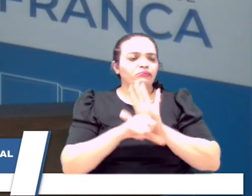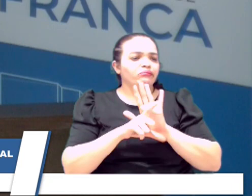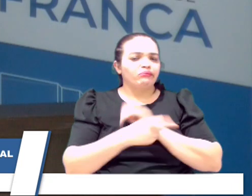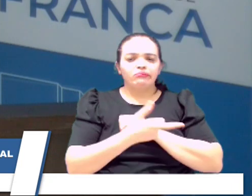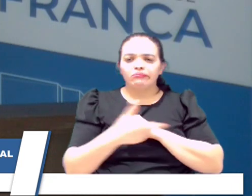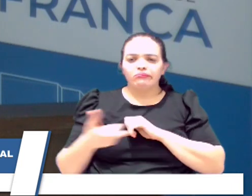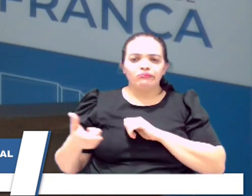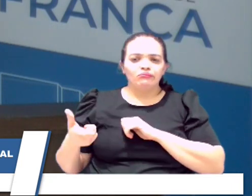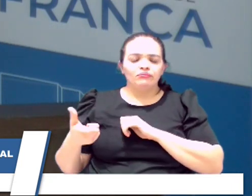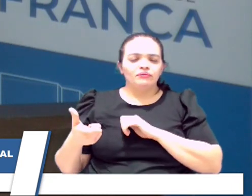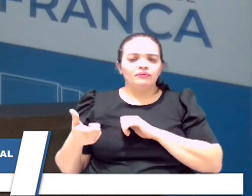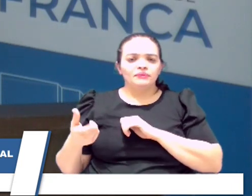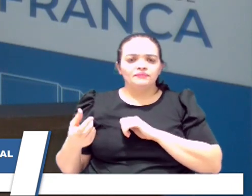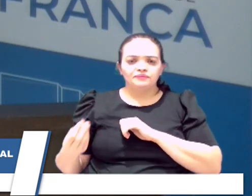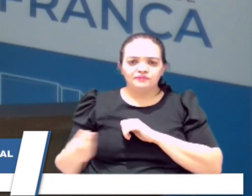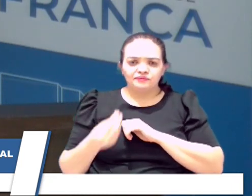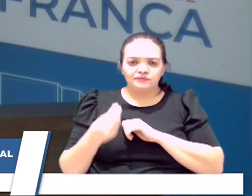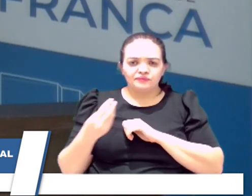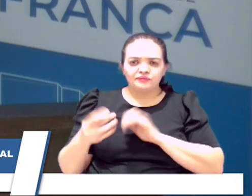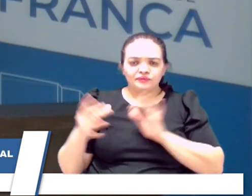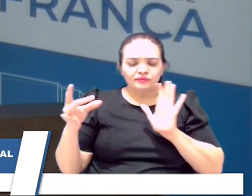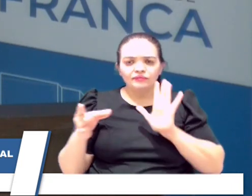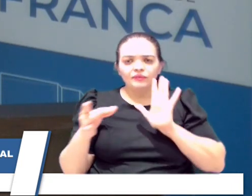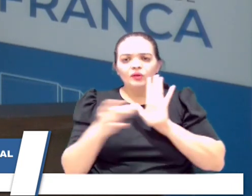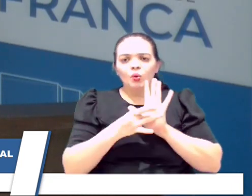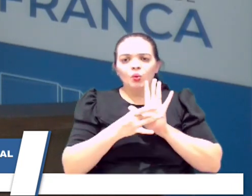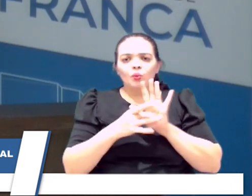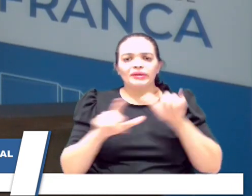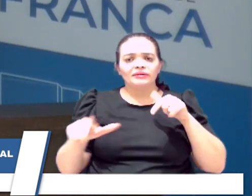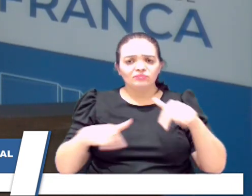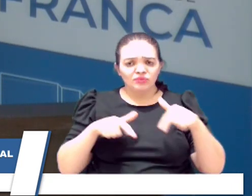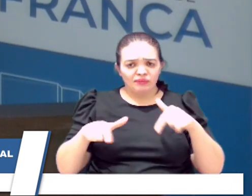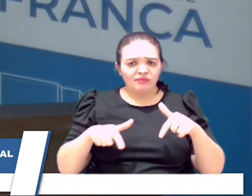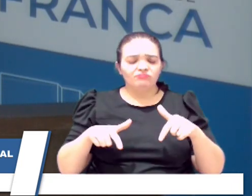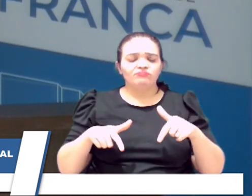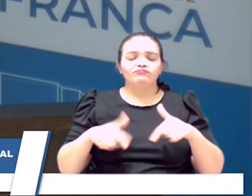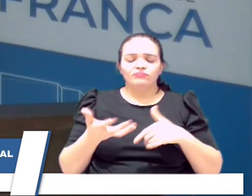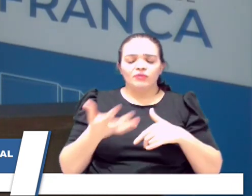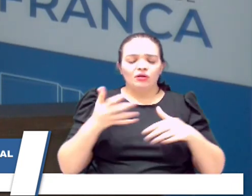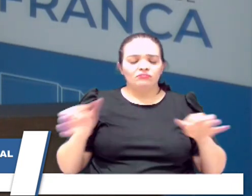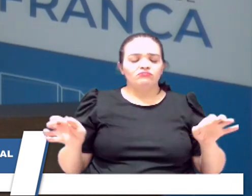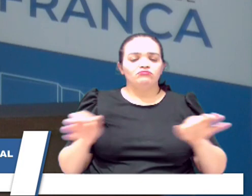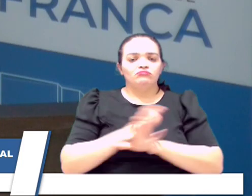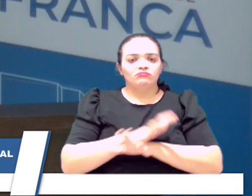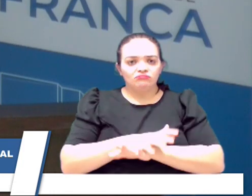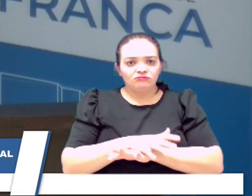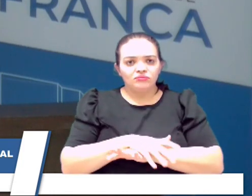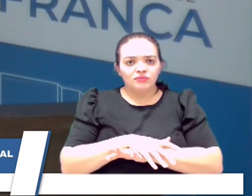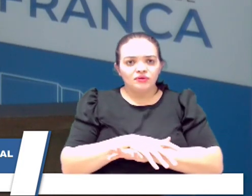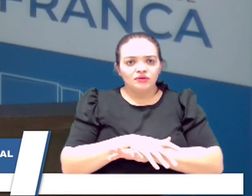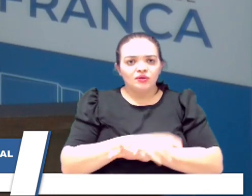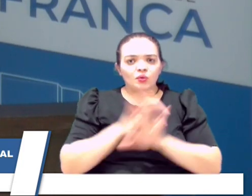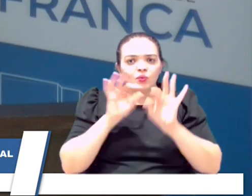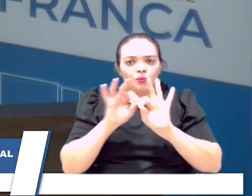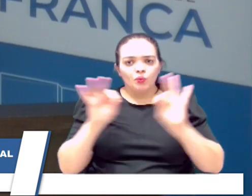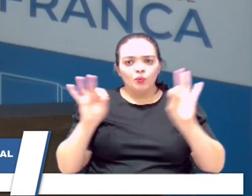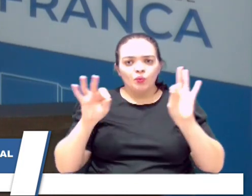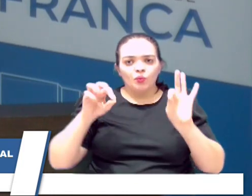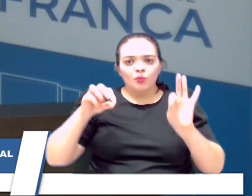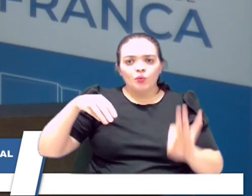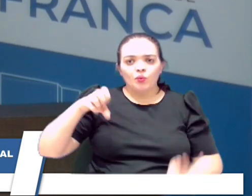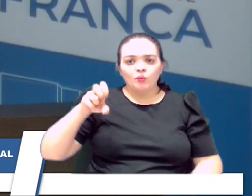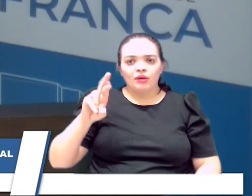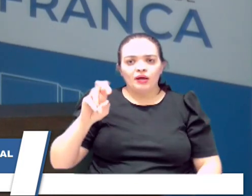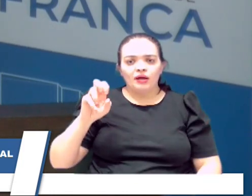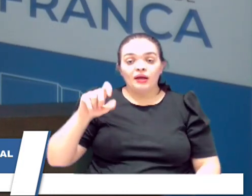de regulamentar o nosso trabalho. Então, eu queria finalizar com uma frase de Martin Luther King, que a gente